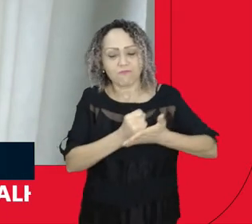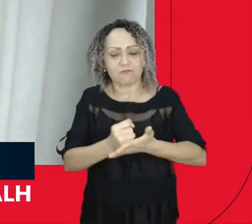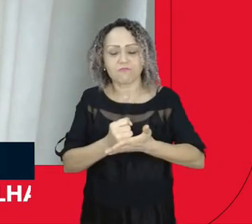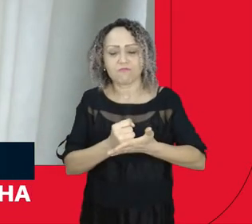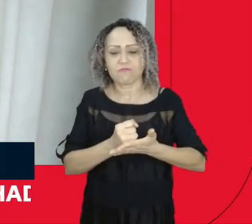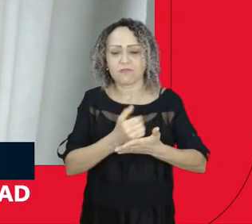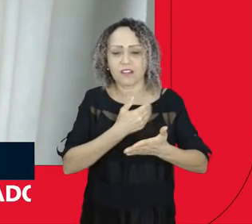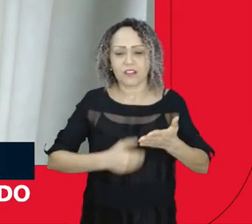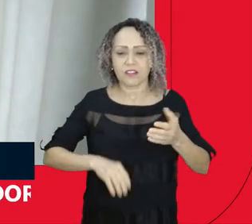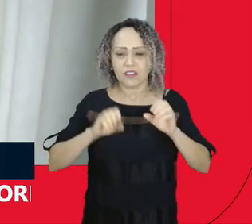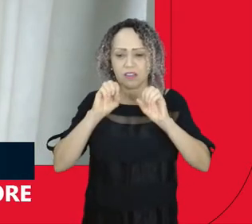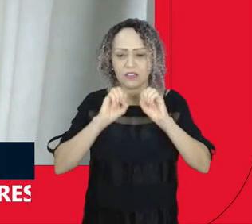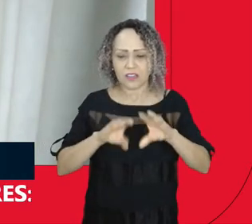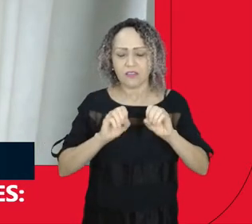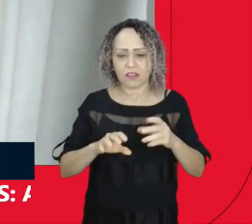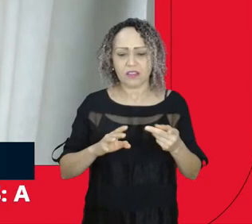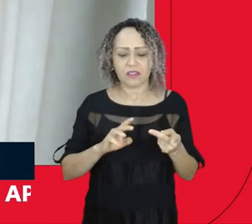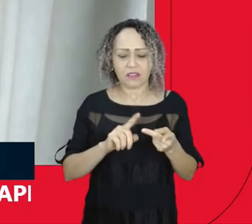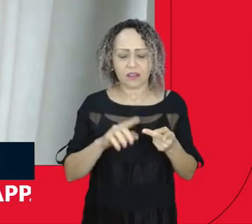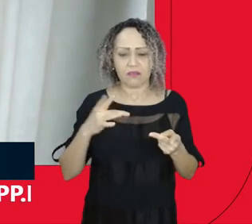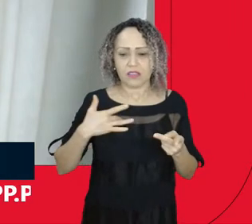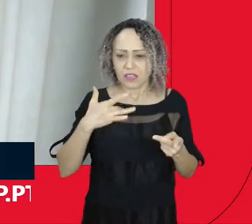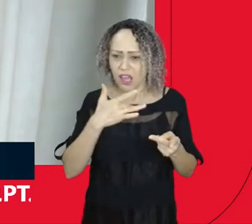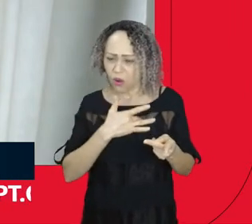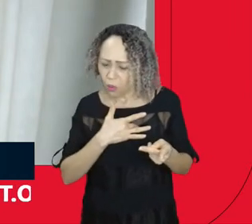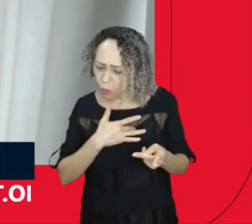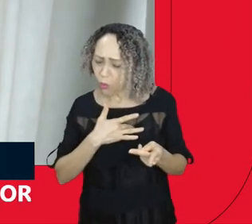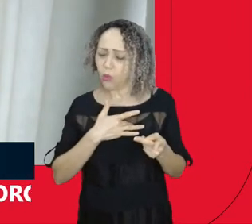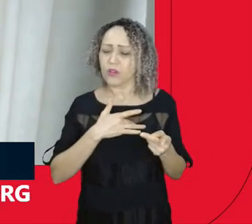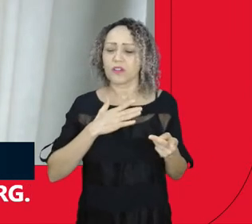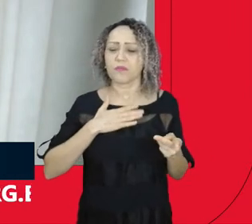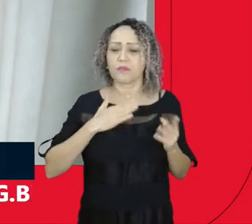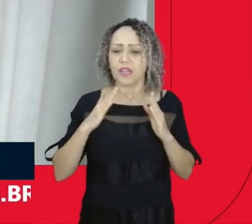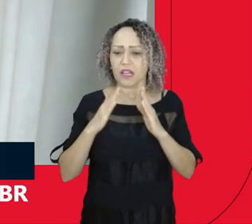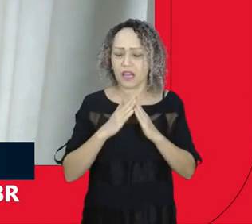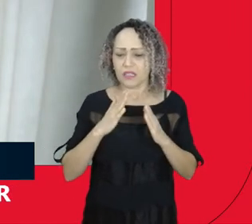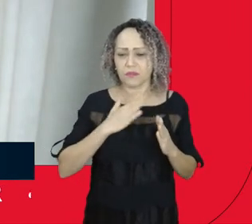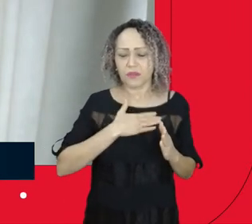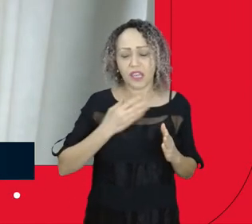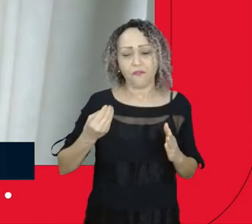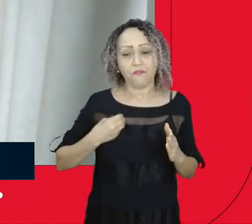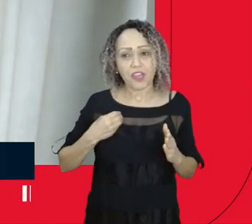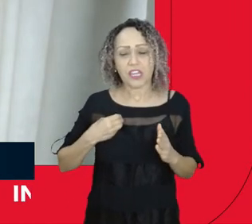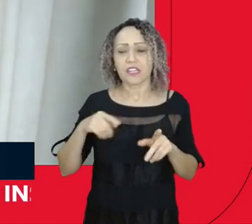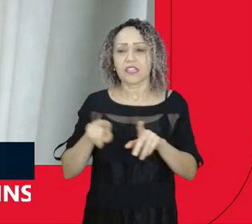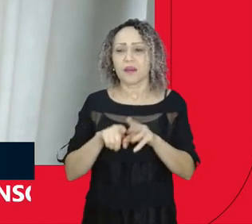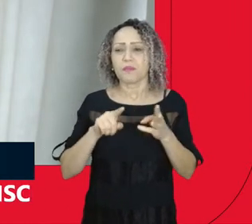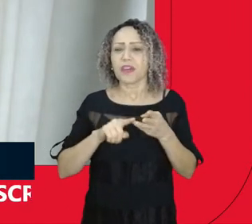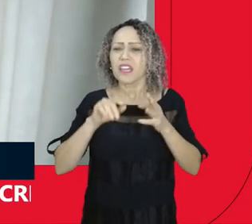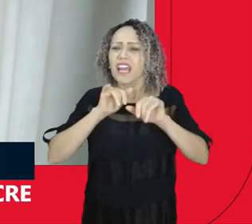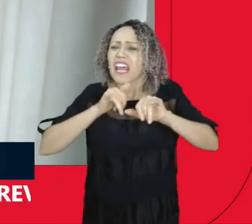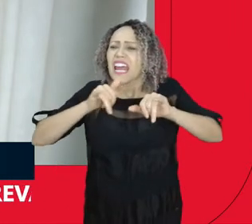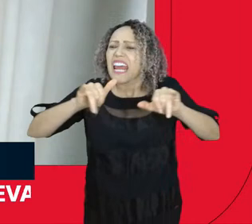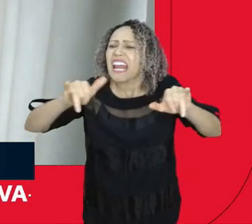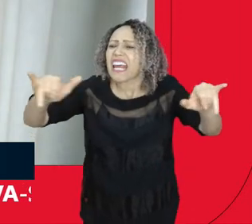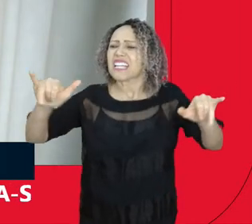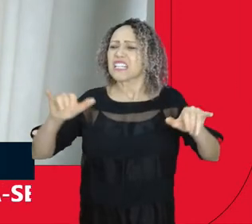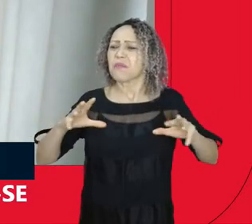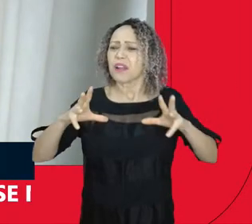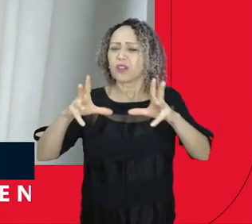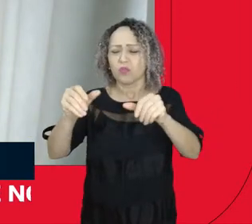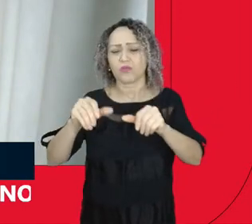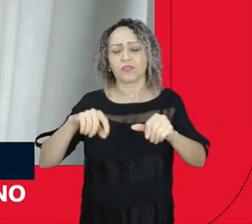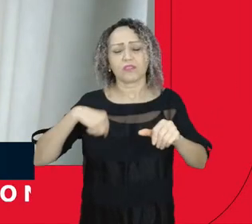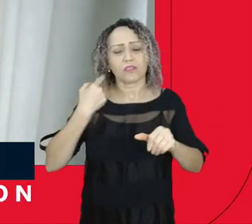de saúde, de habitação. Minha Casa Minha Vida, o Luz para Todos aqui. A gente tem fatos e